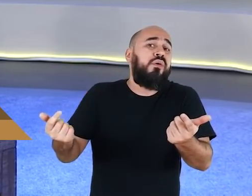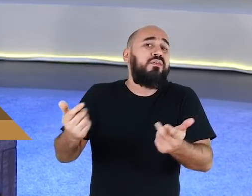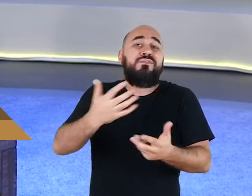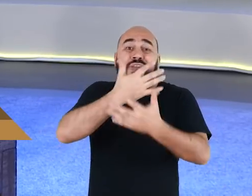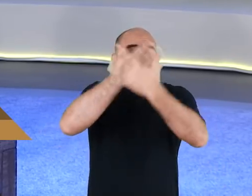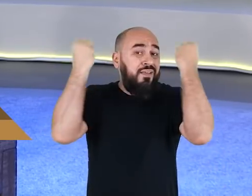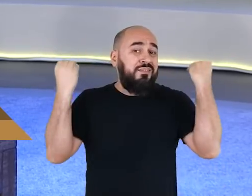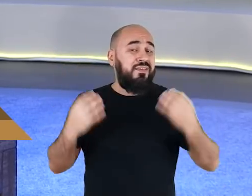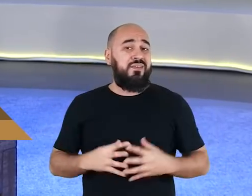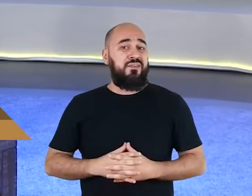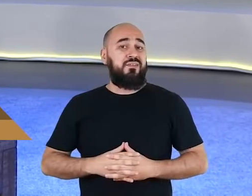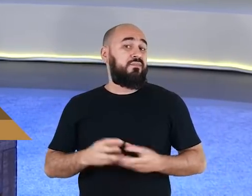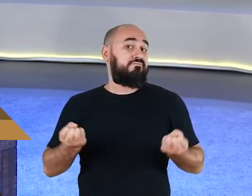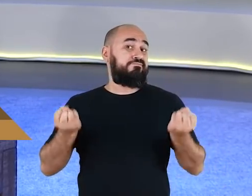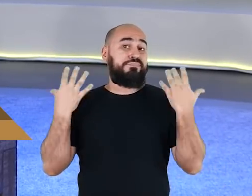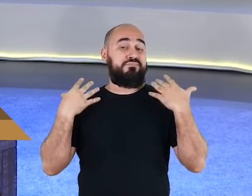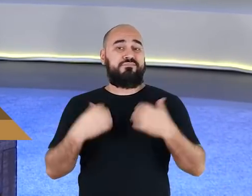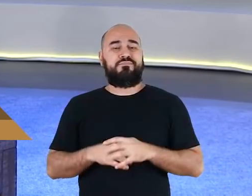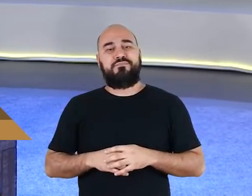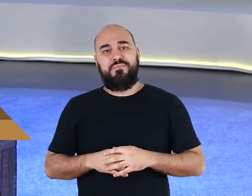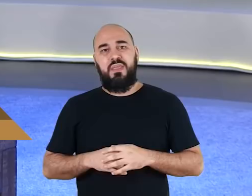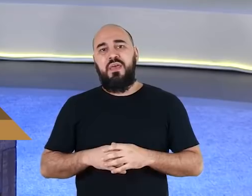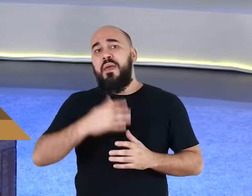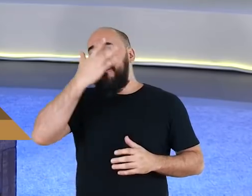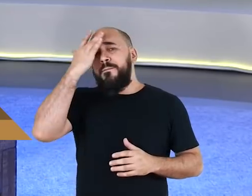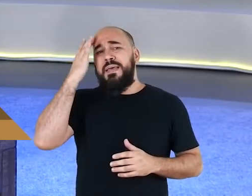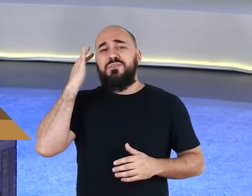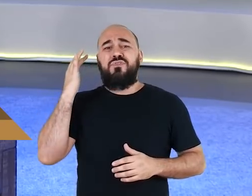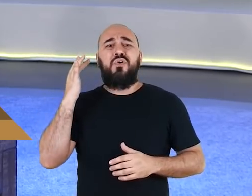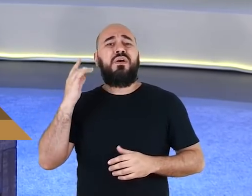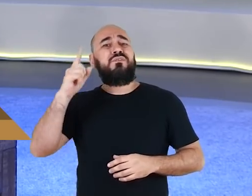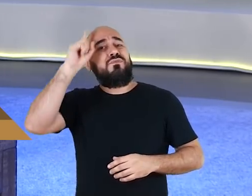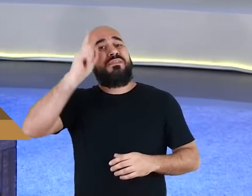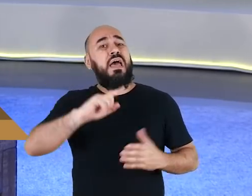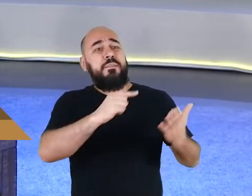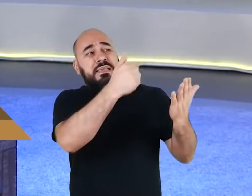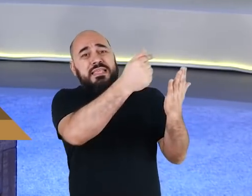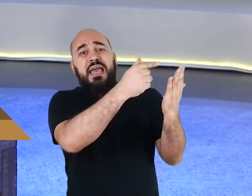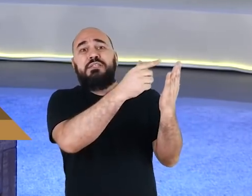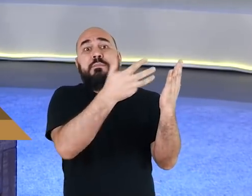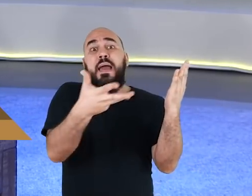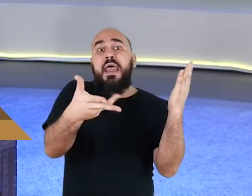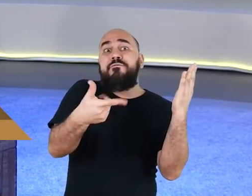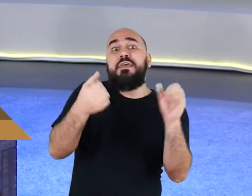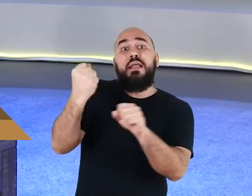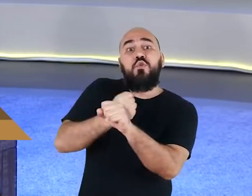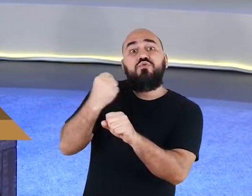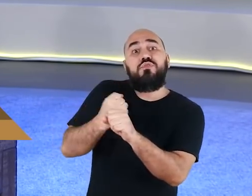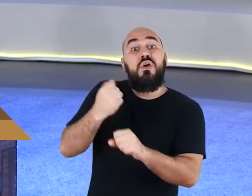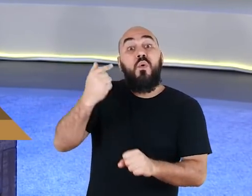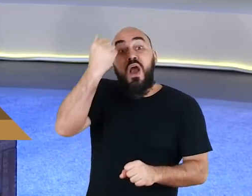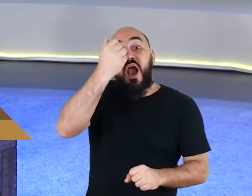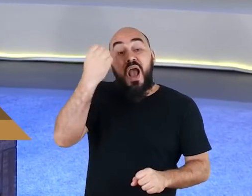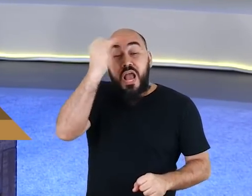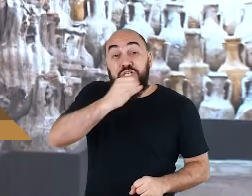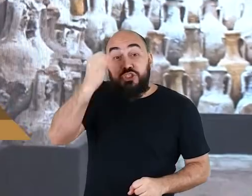poucas pessoas saberiam dizer de cor quais foram as 7 maravilhas do mundo antigo, mesmo depois de assistirem esse